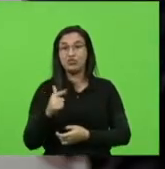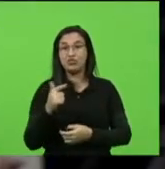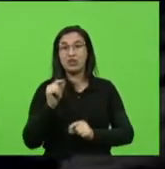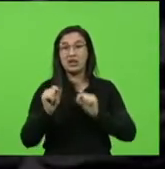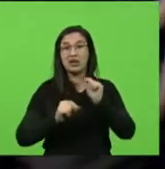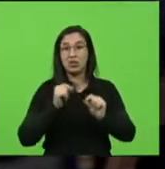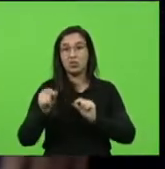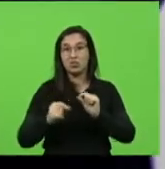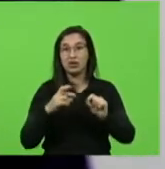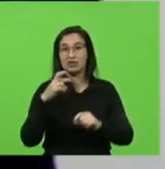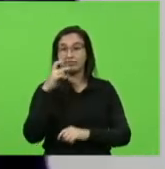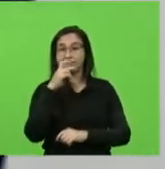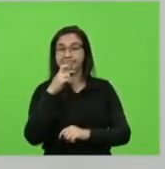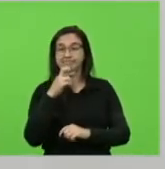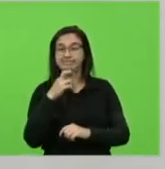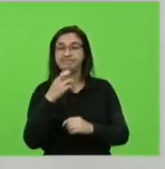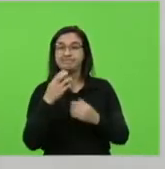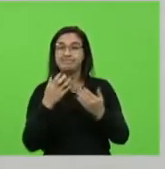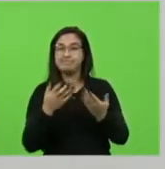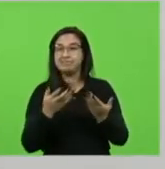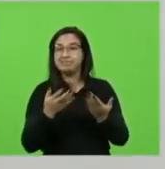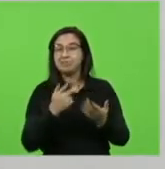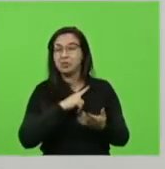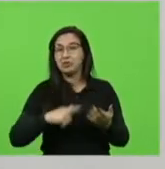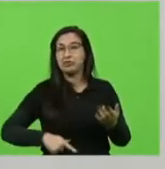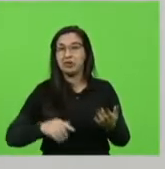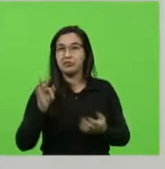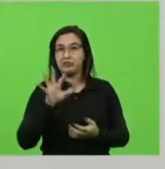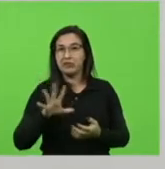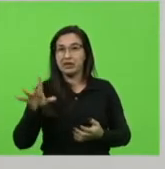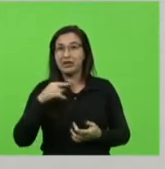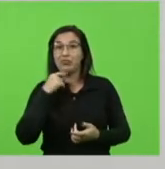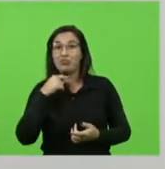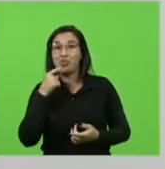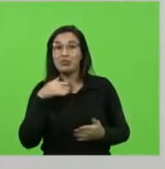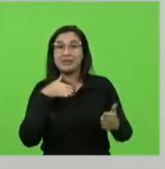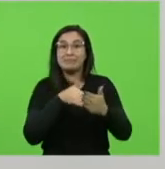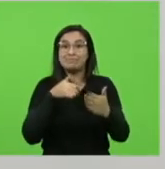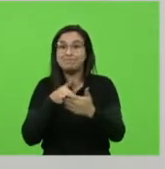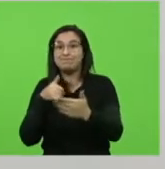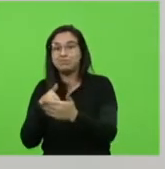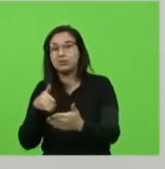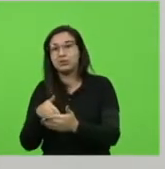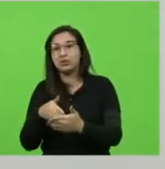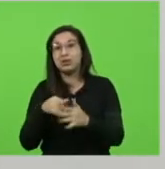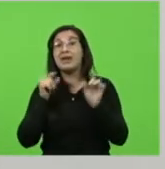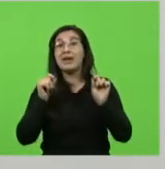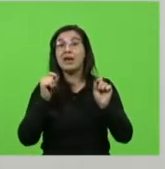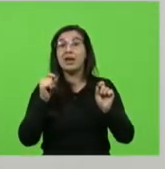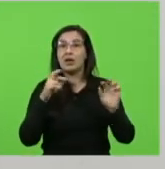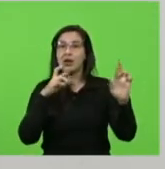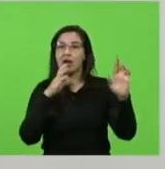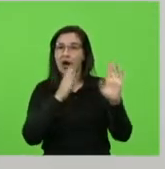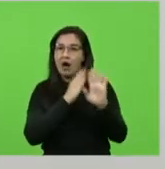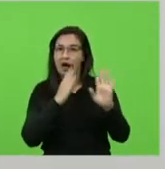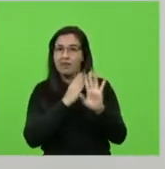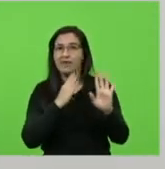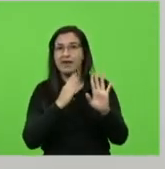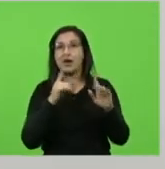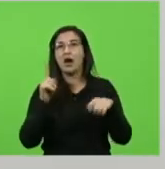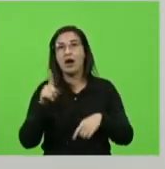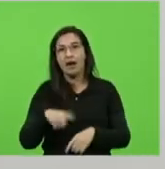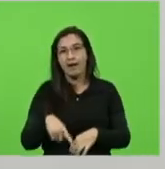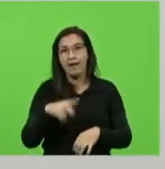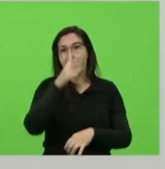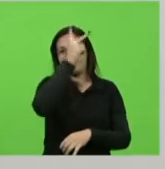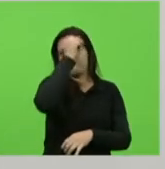na sua aplicabilidade. Quem tem que fazer essa avaliação são os prefeitos e o governo do estado, os agentes lá da ponta